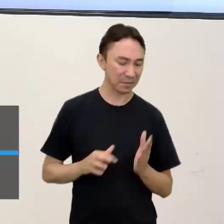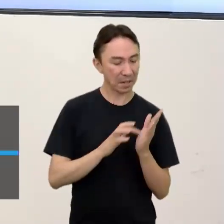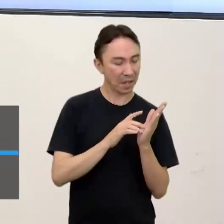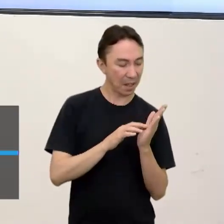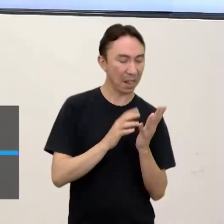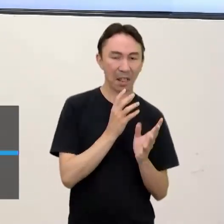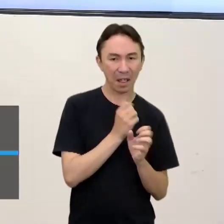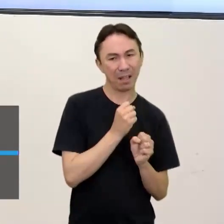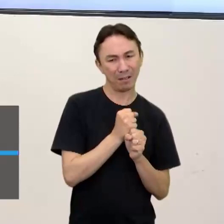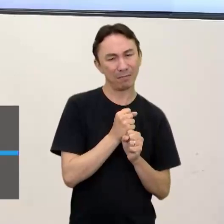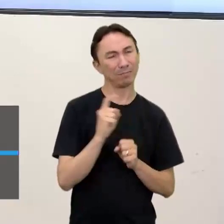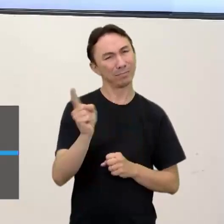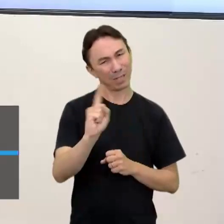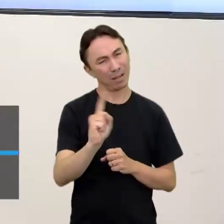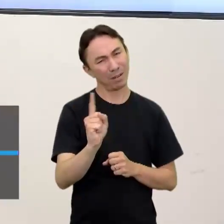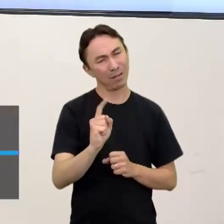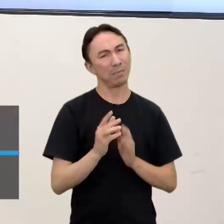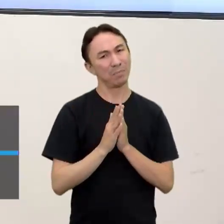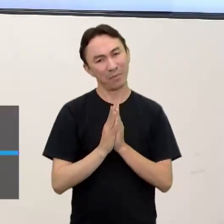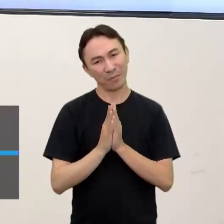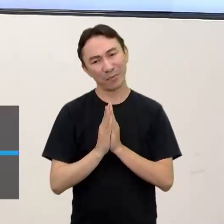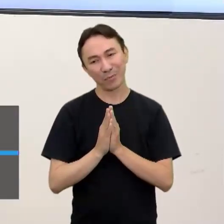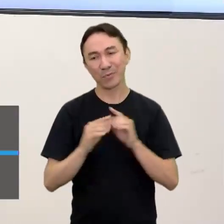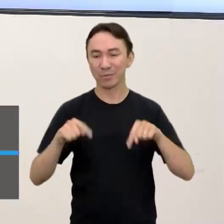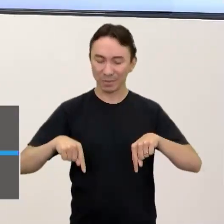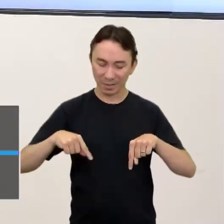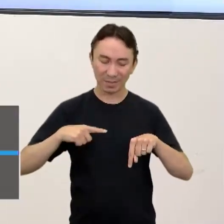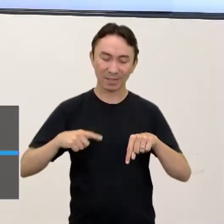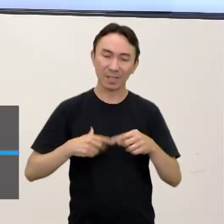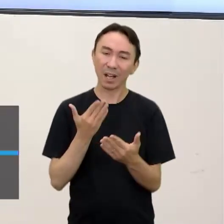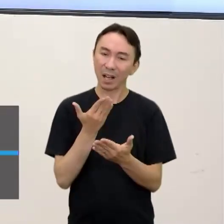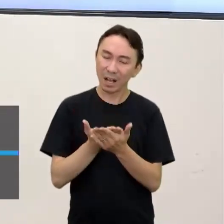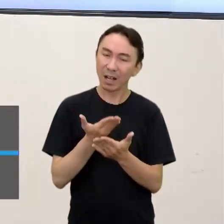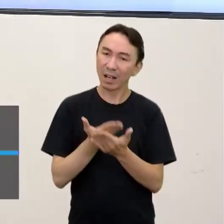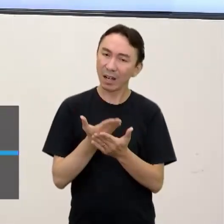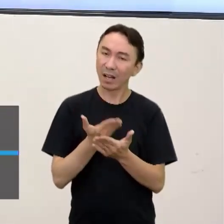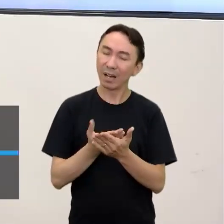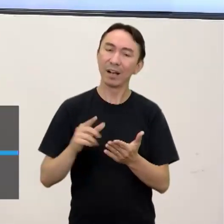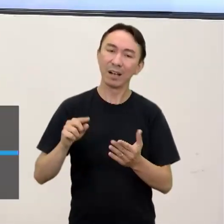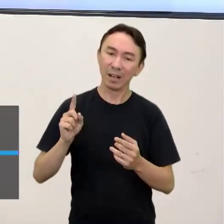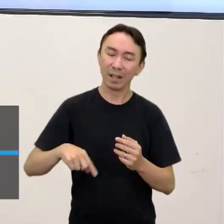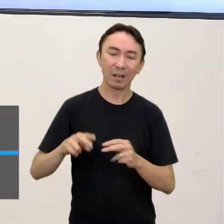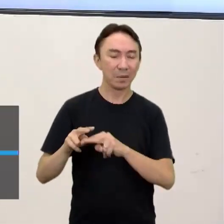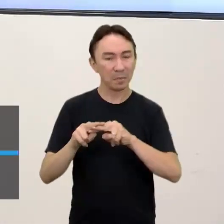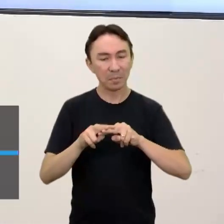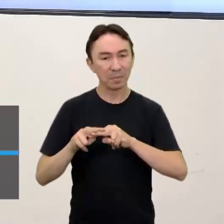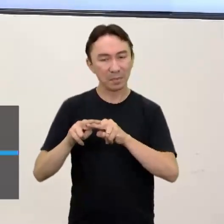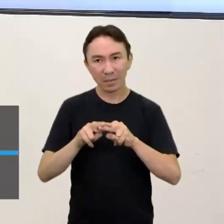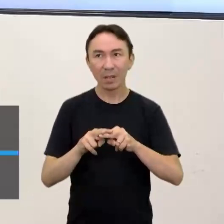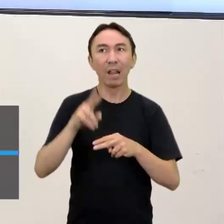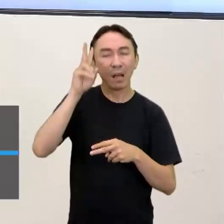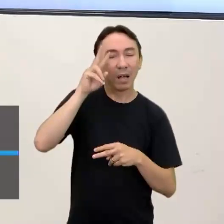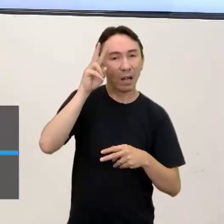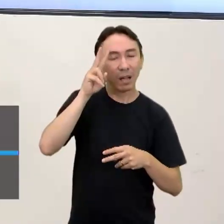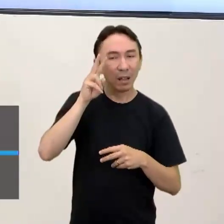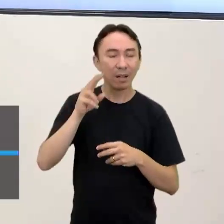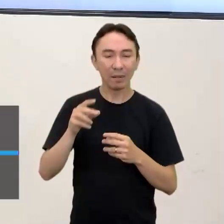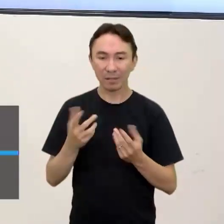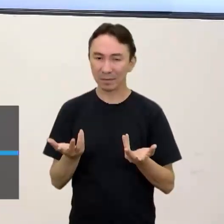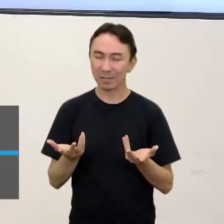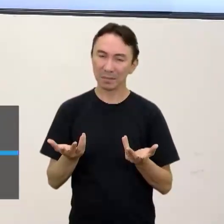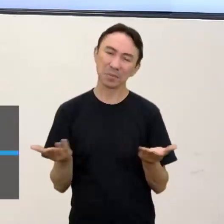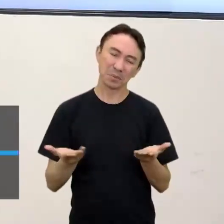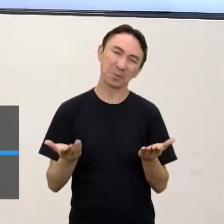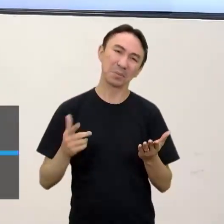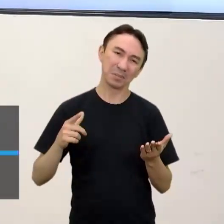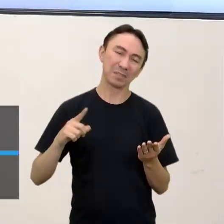Ó, hoje a gente tá fazendo aula, a gente tá fazendo recuperação, relembrando, resgatando coisas. Obviamente que agora a gente tem